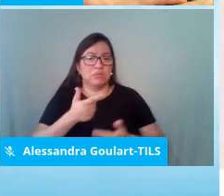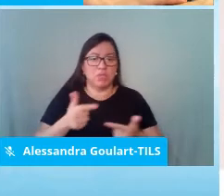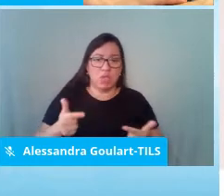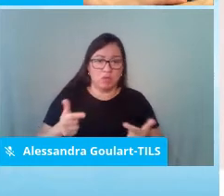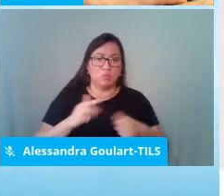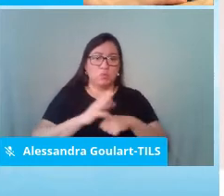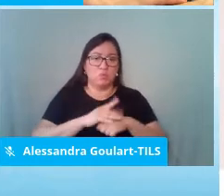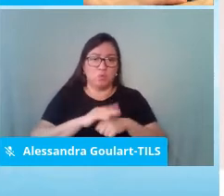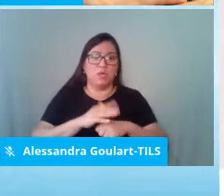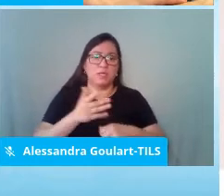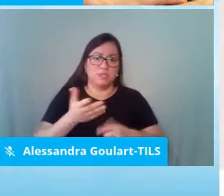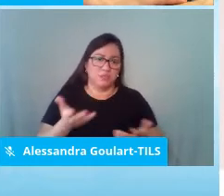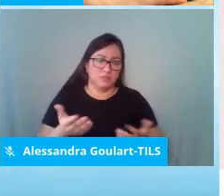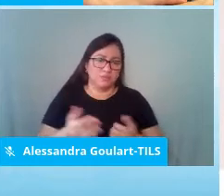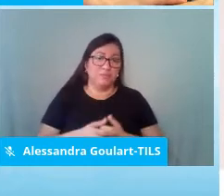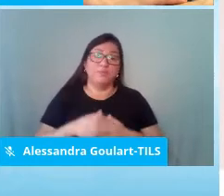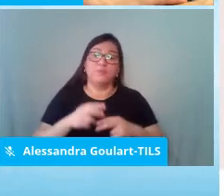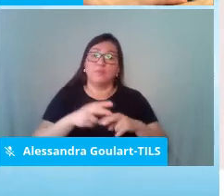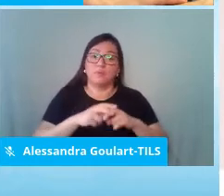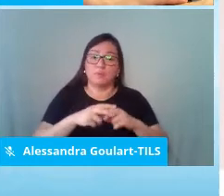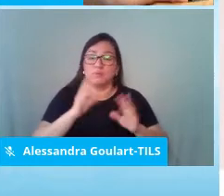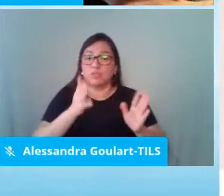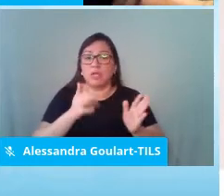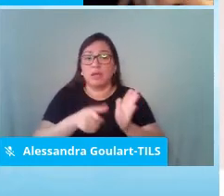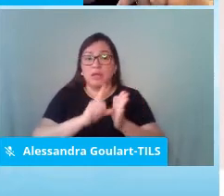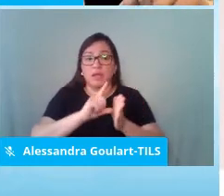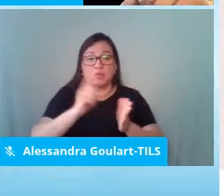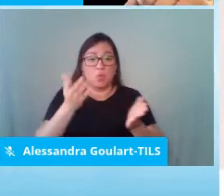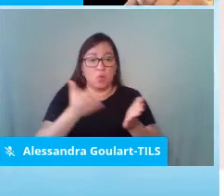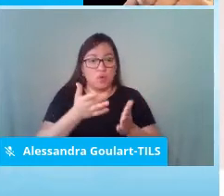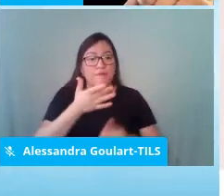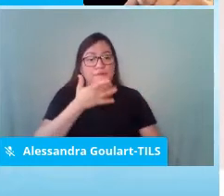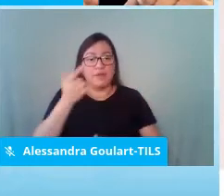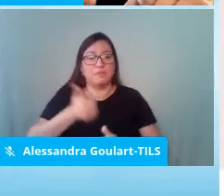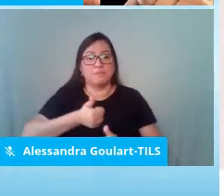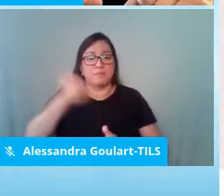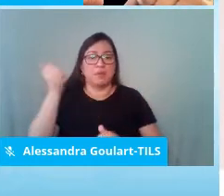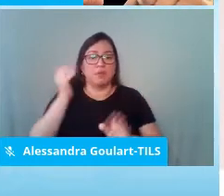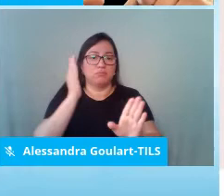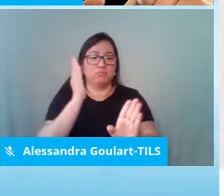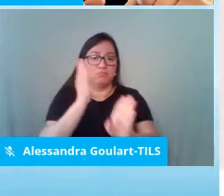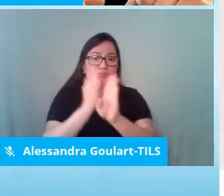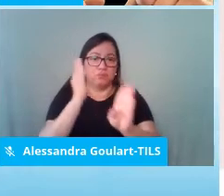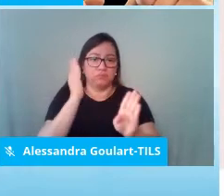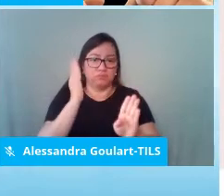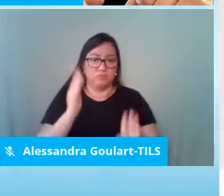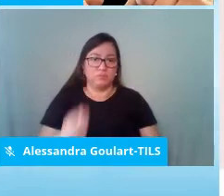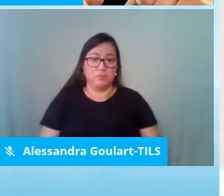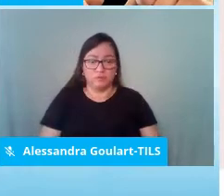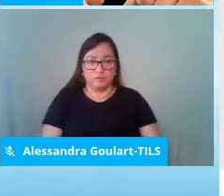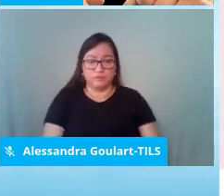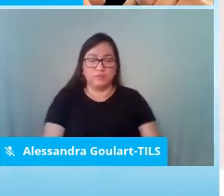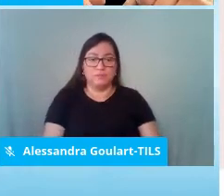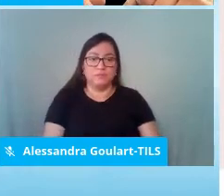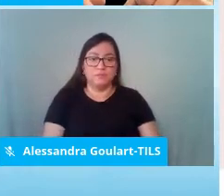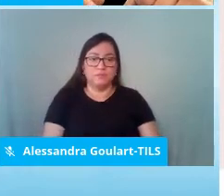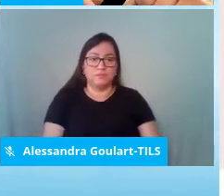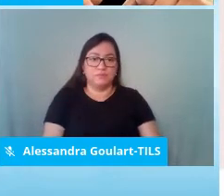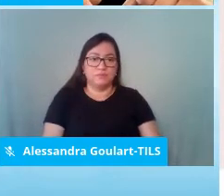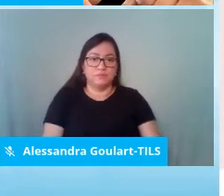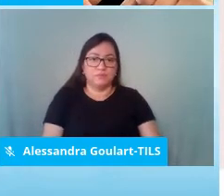verificar melhor a incidência da doença, né? E O próximo, por favor,